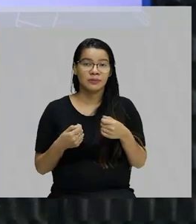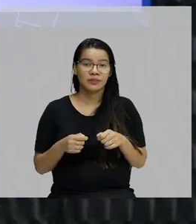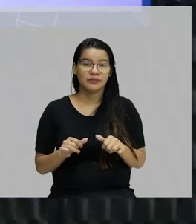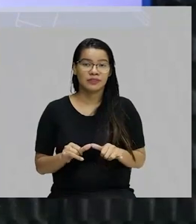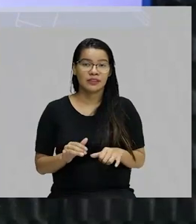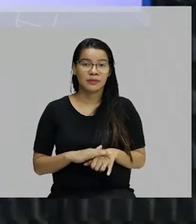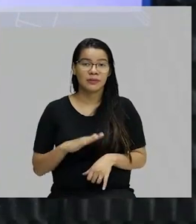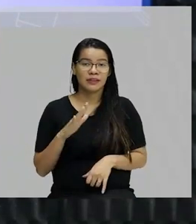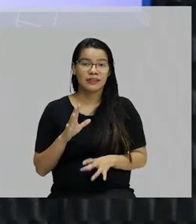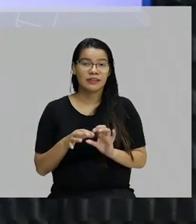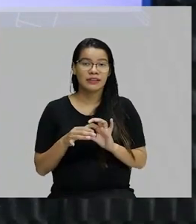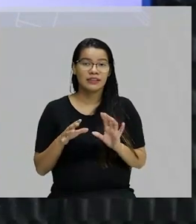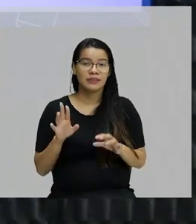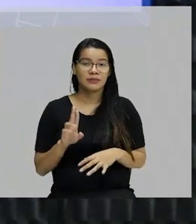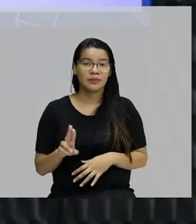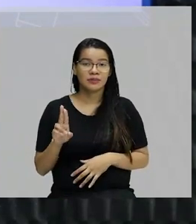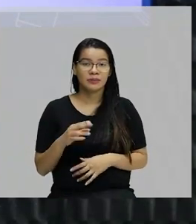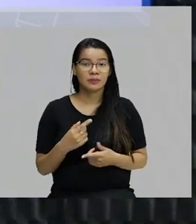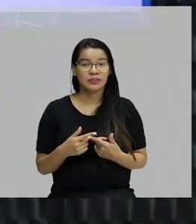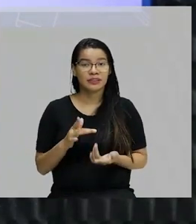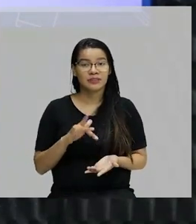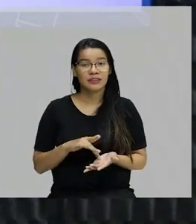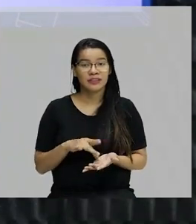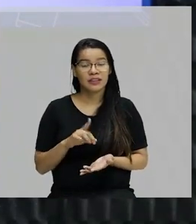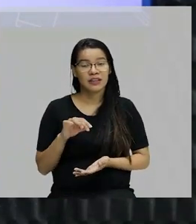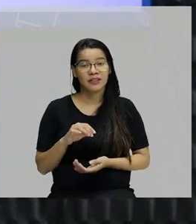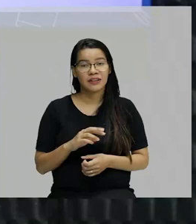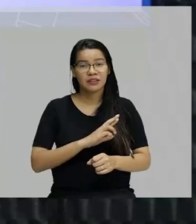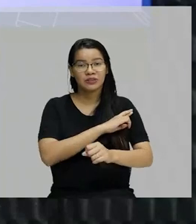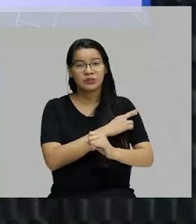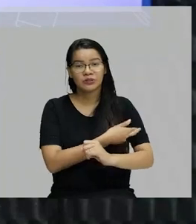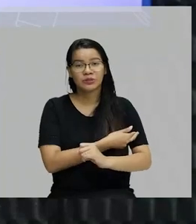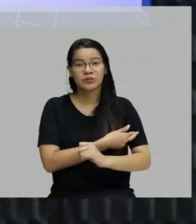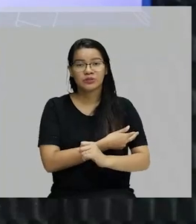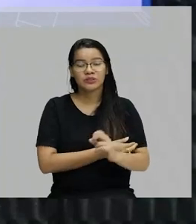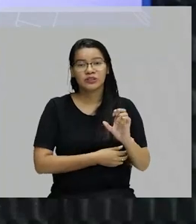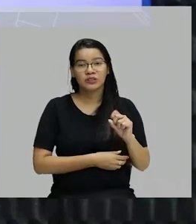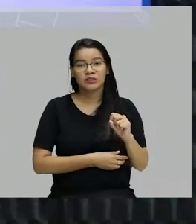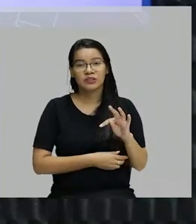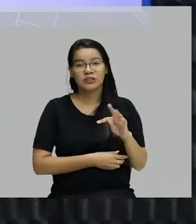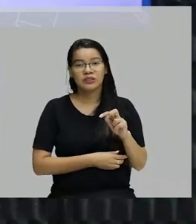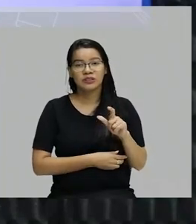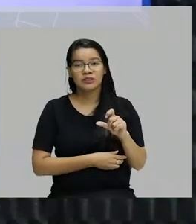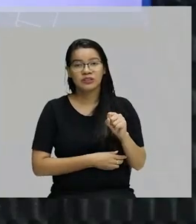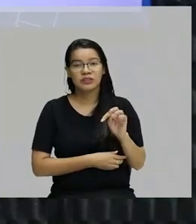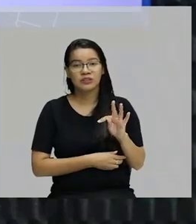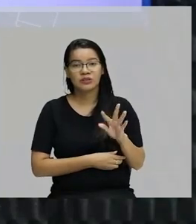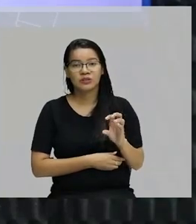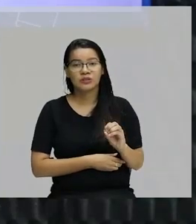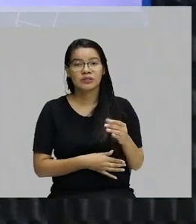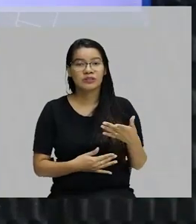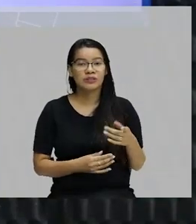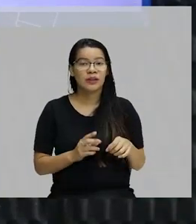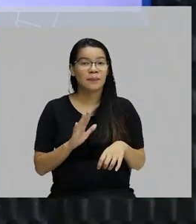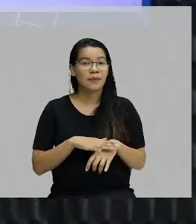ficar mais livres para usar porque na verdade acaba sendo um recurso estilístico né Você quer dar ênfase àquilo que você tá falando então acaba sendo mais